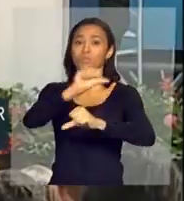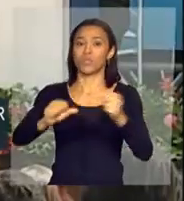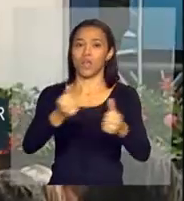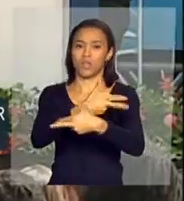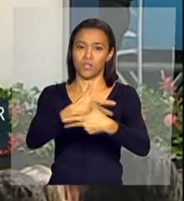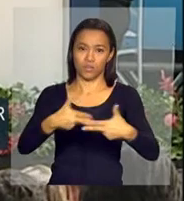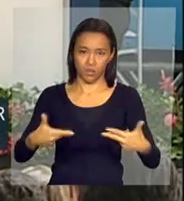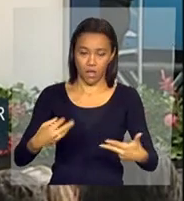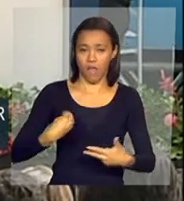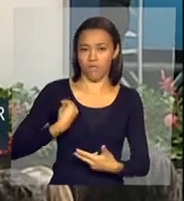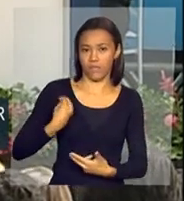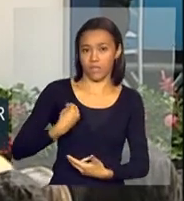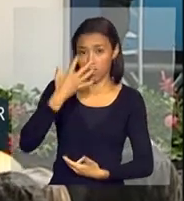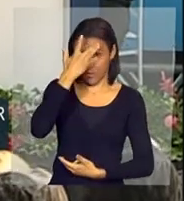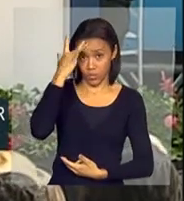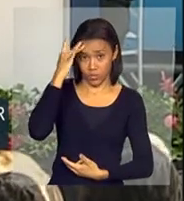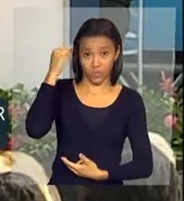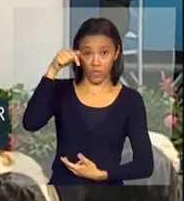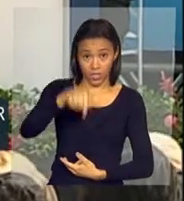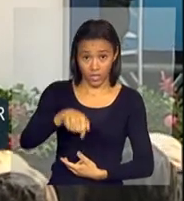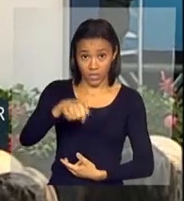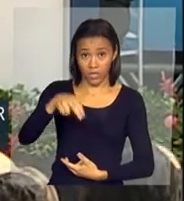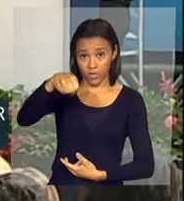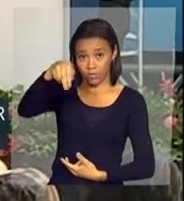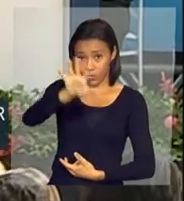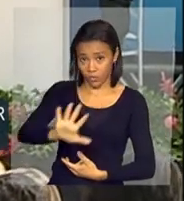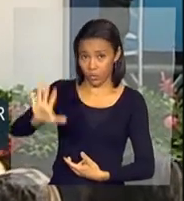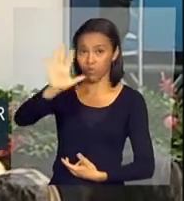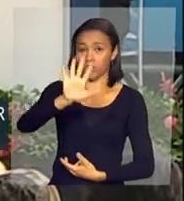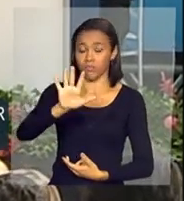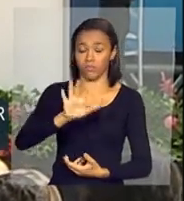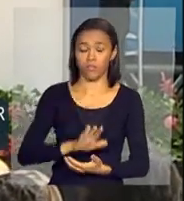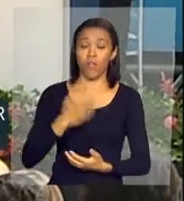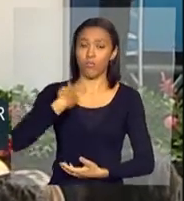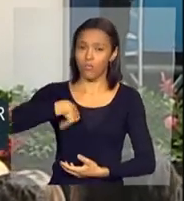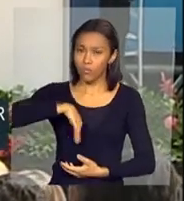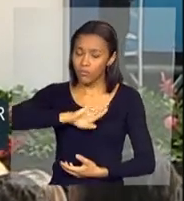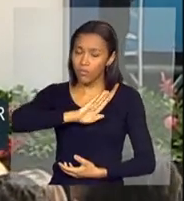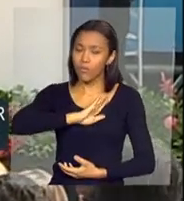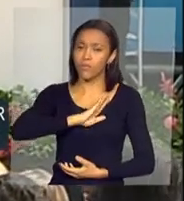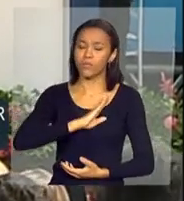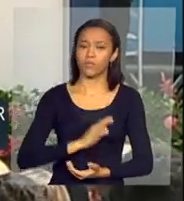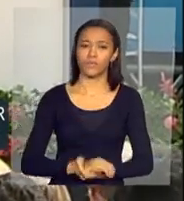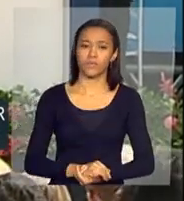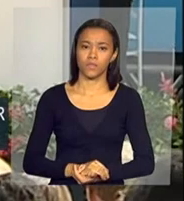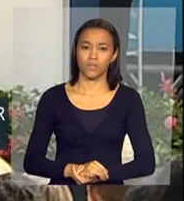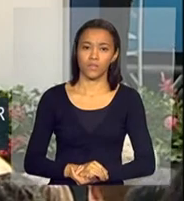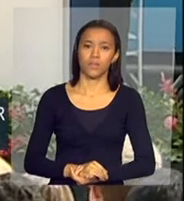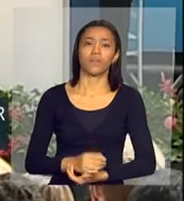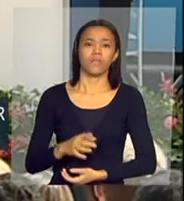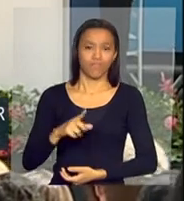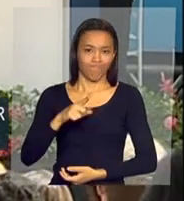de vida da população aqui no Nordeste. Nós, de fato, enfrentamos